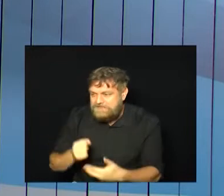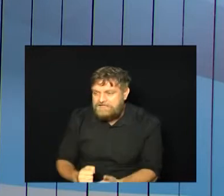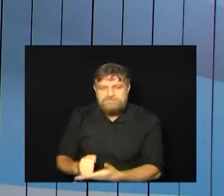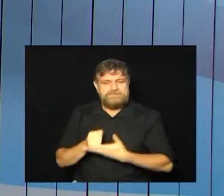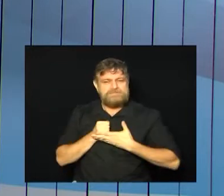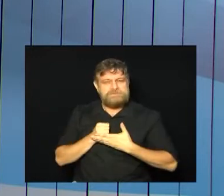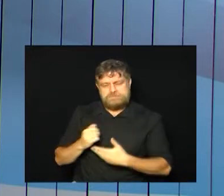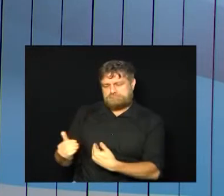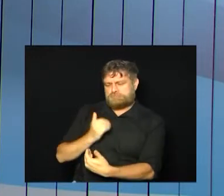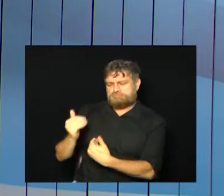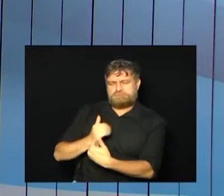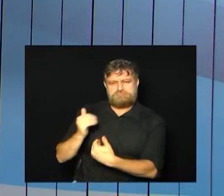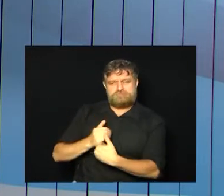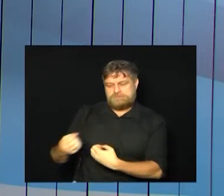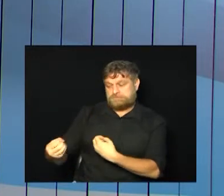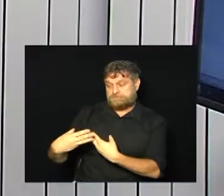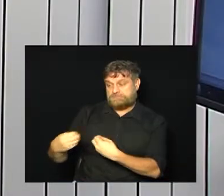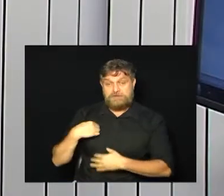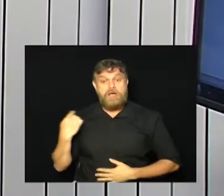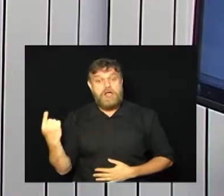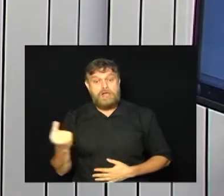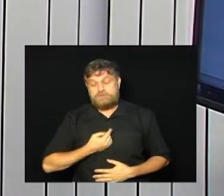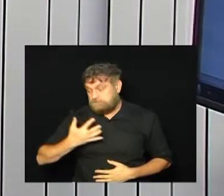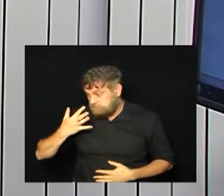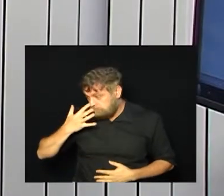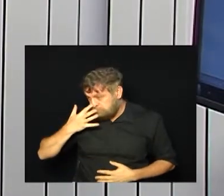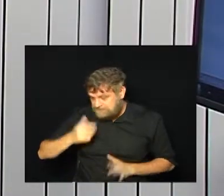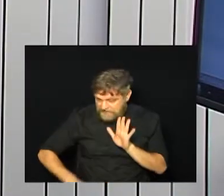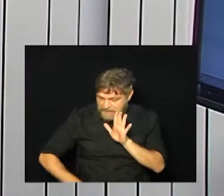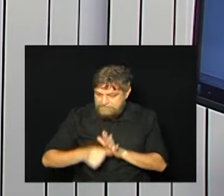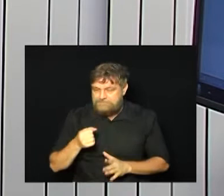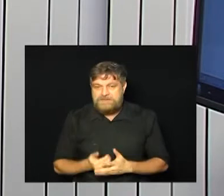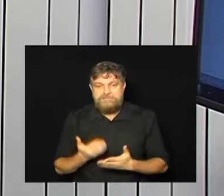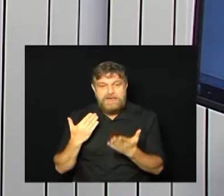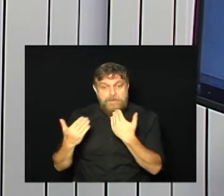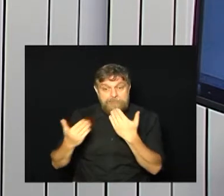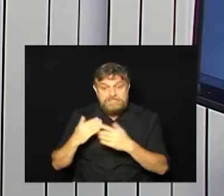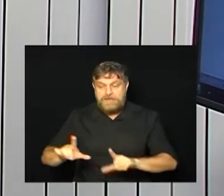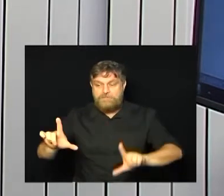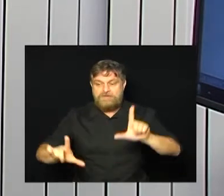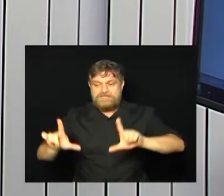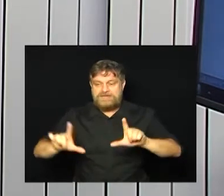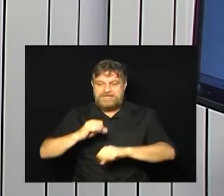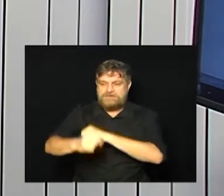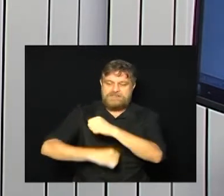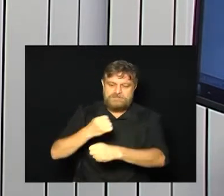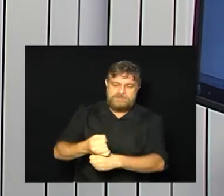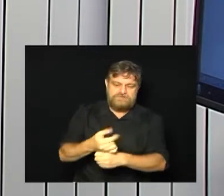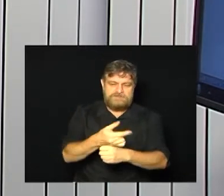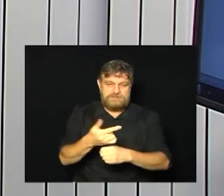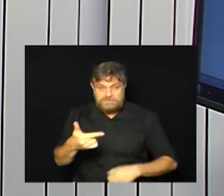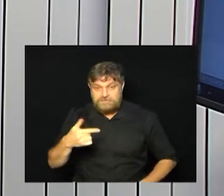seus ensinamentos aqui para todos nós nesta primeira entrevista aqui no Câmara Total de 2022.